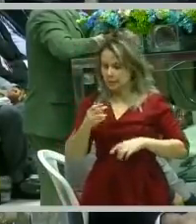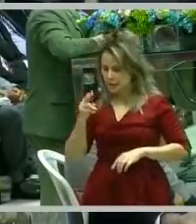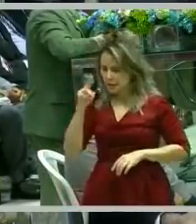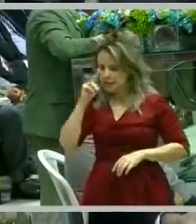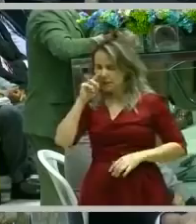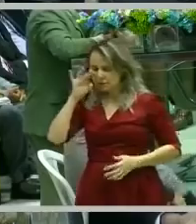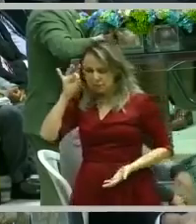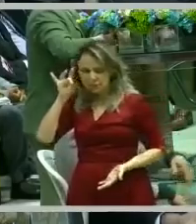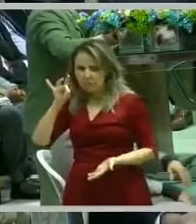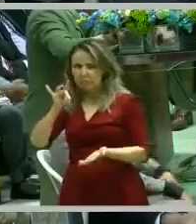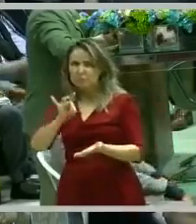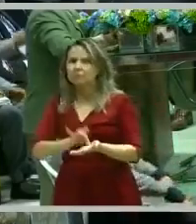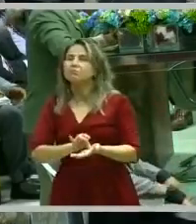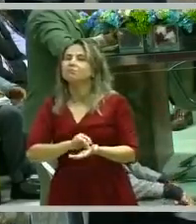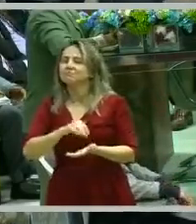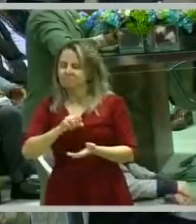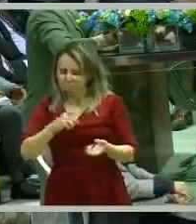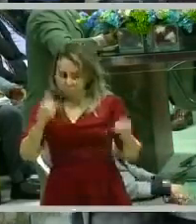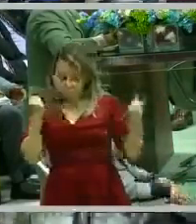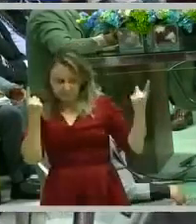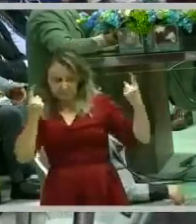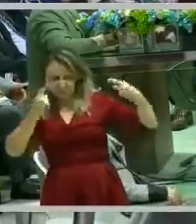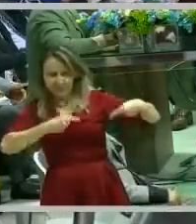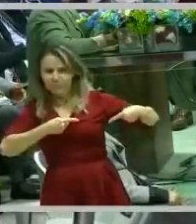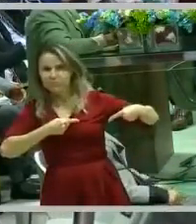Quem pode dar glória ao nome santo de Jesus?